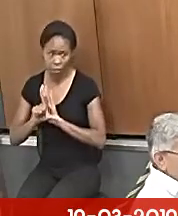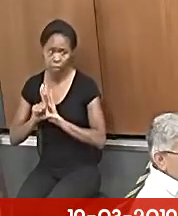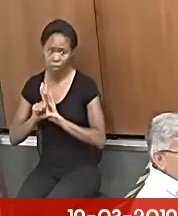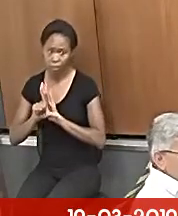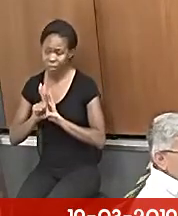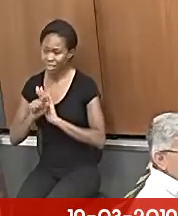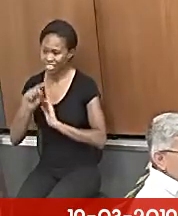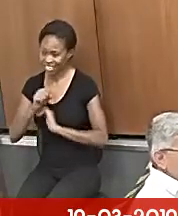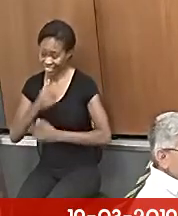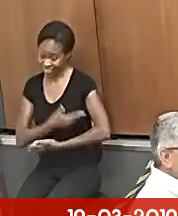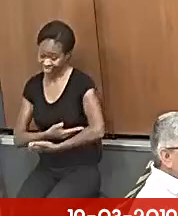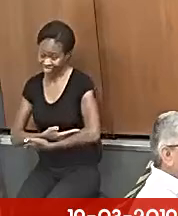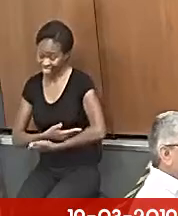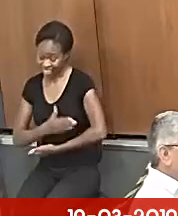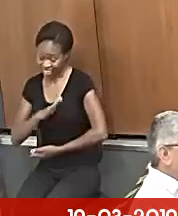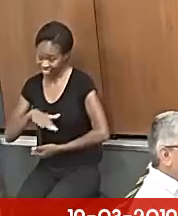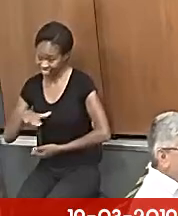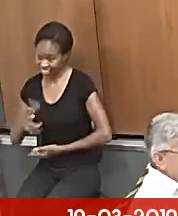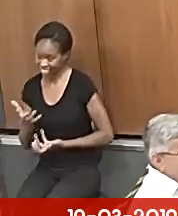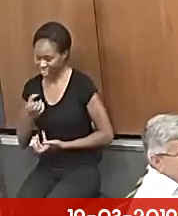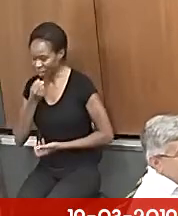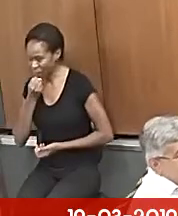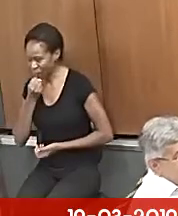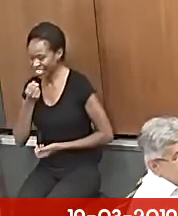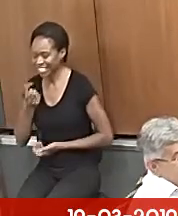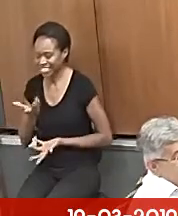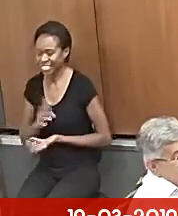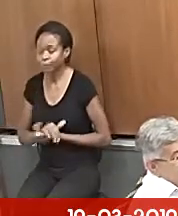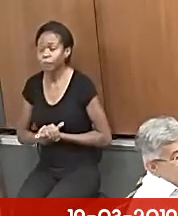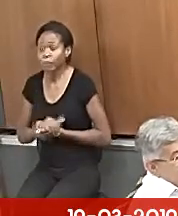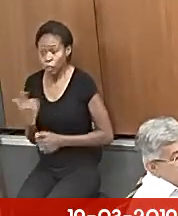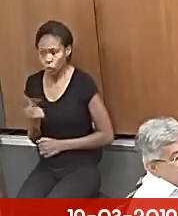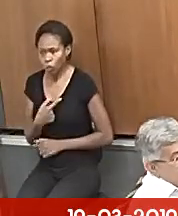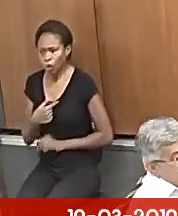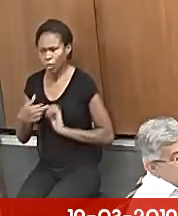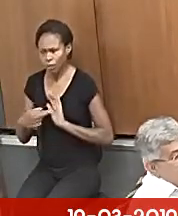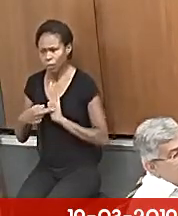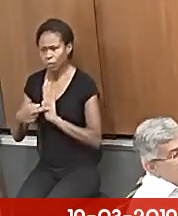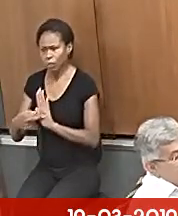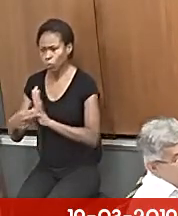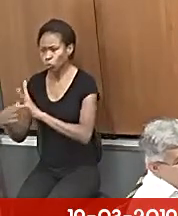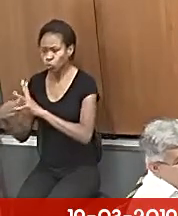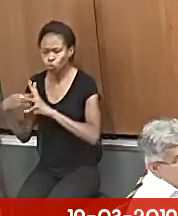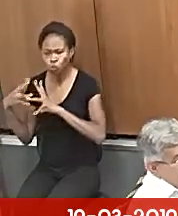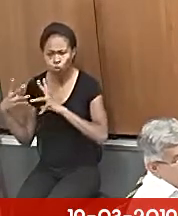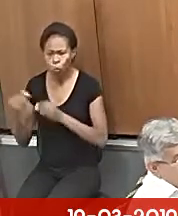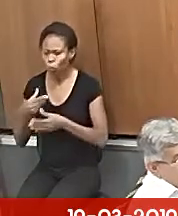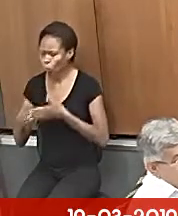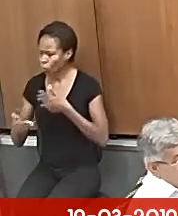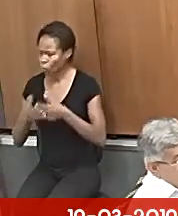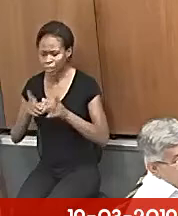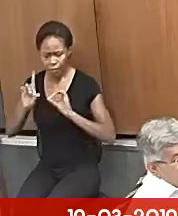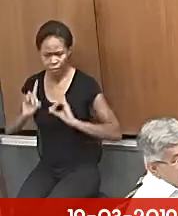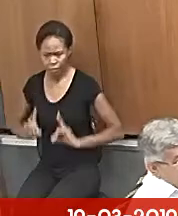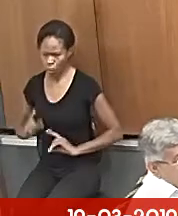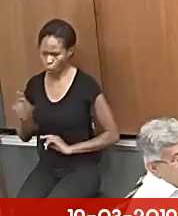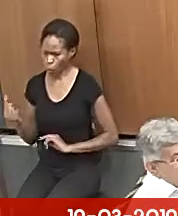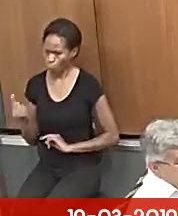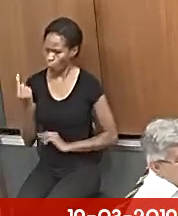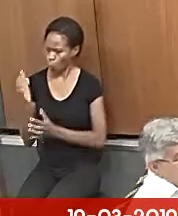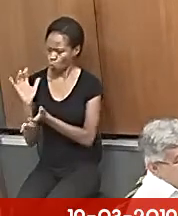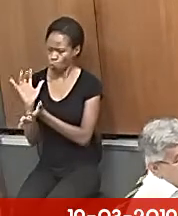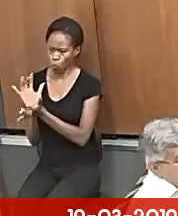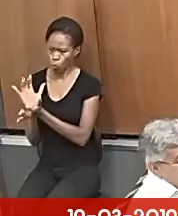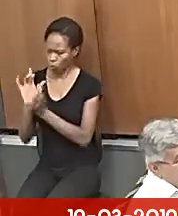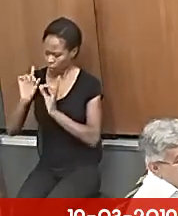microfone é é do bom e assim nós representamos todas as deficiências né não é só uma categoria